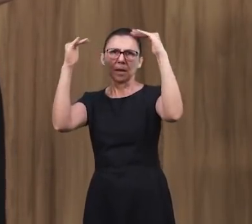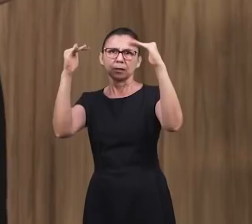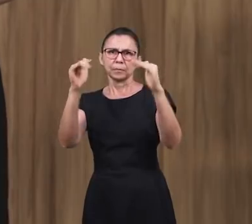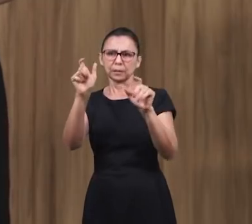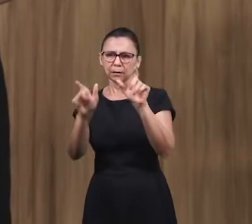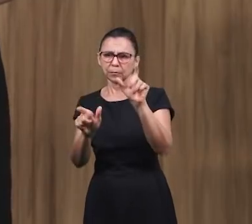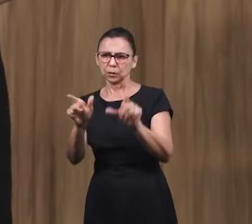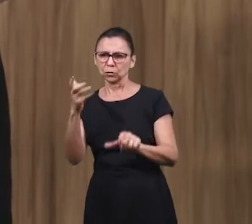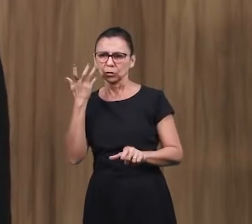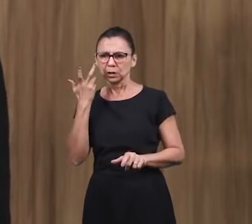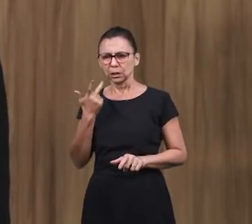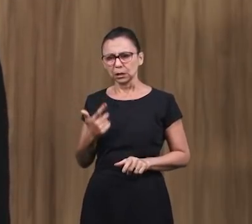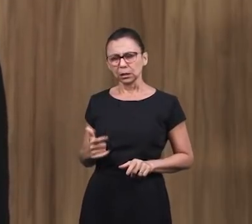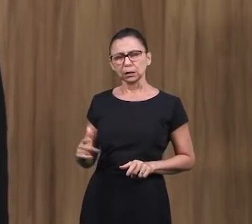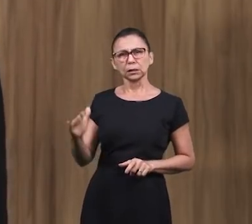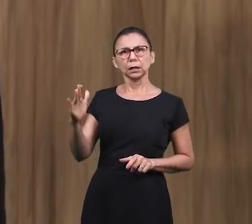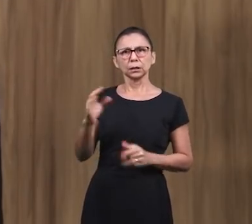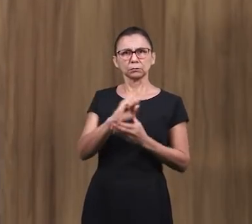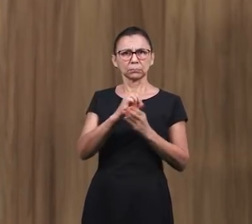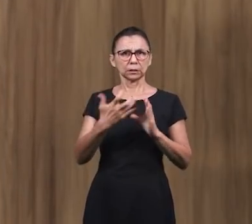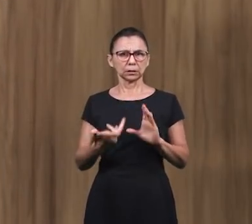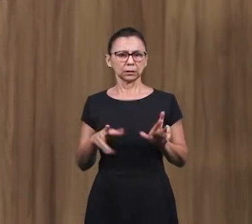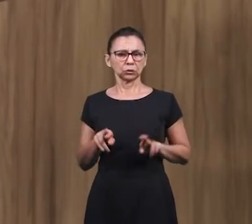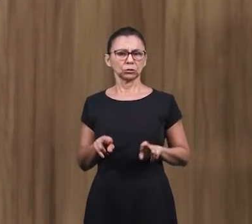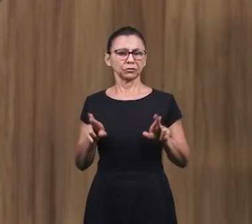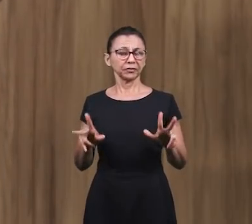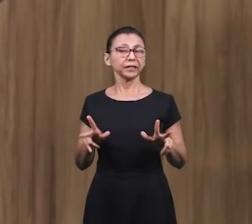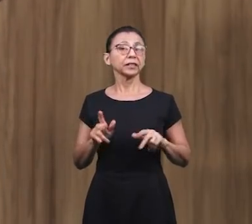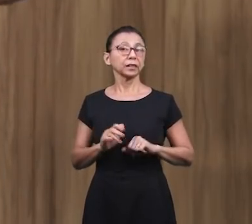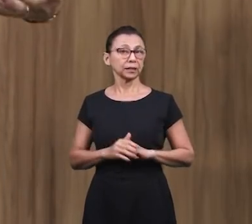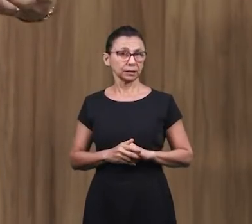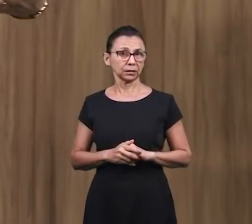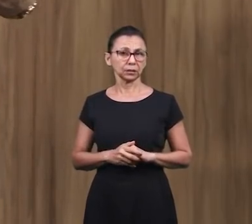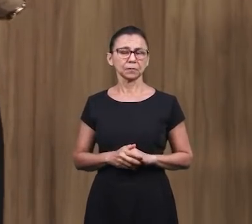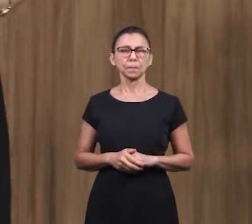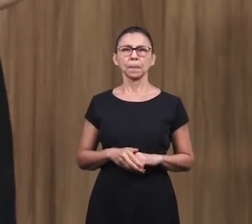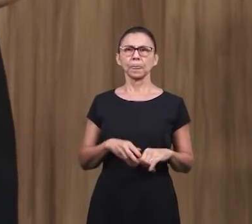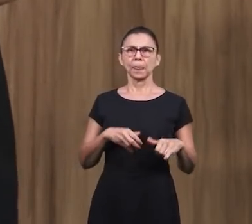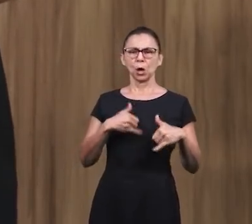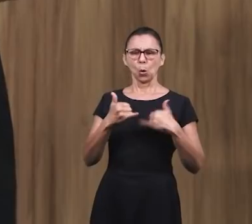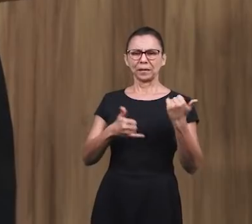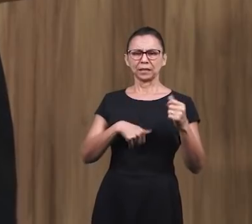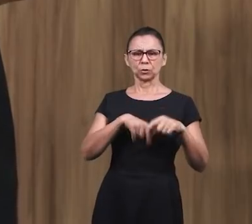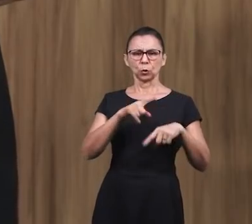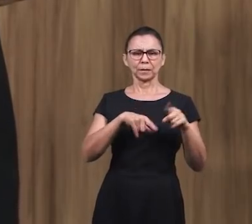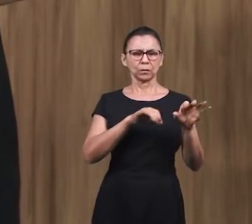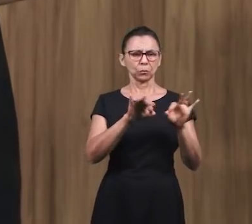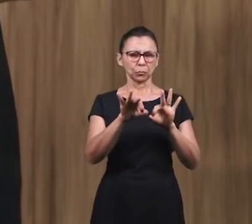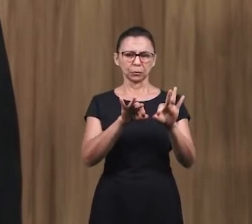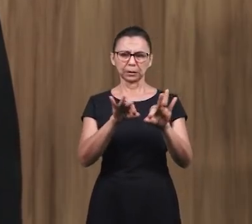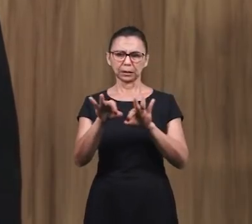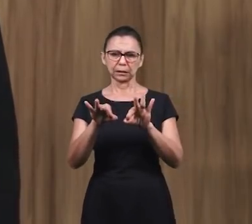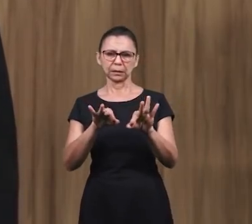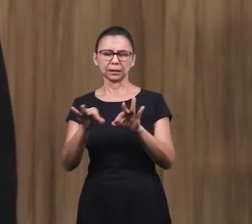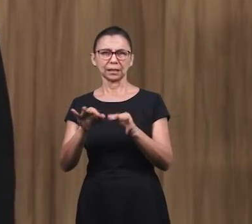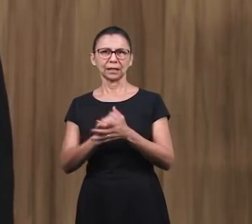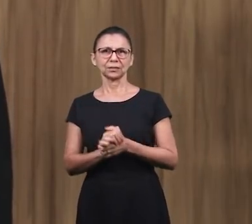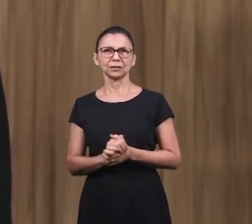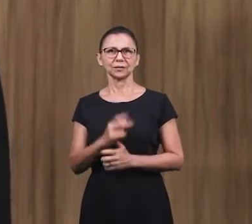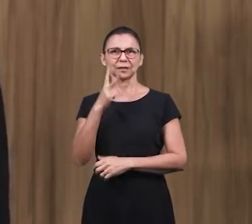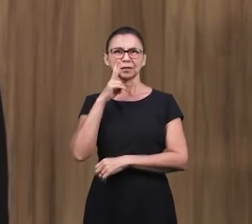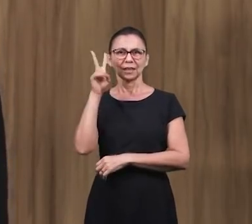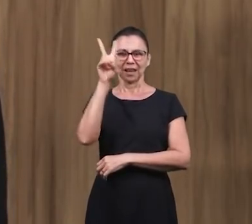cada criança. Como já dito, quando arrumamos os brinquedos, estamos cuidando do